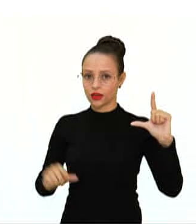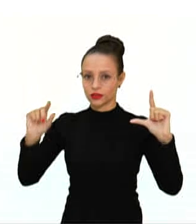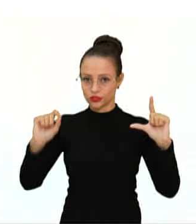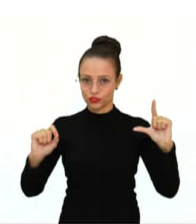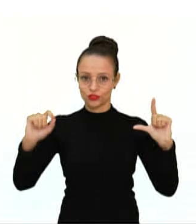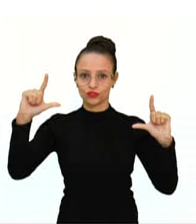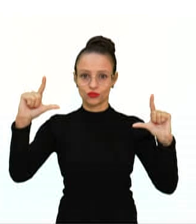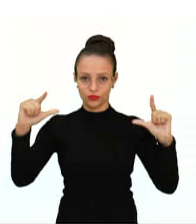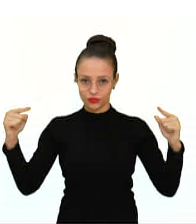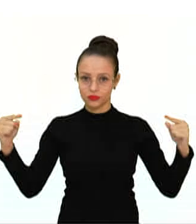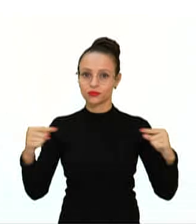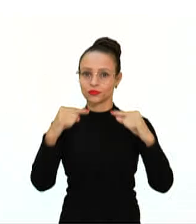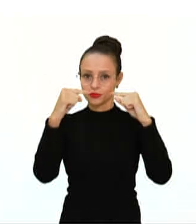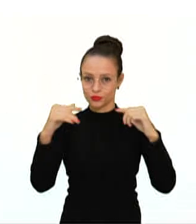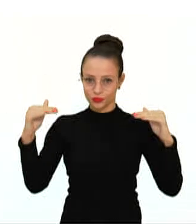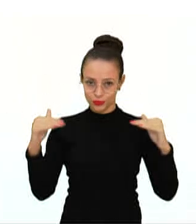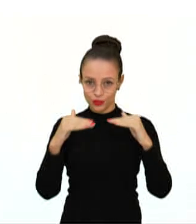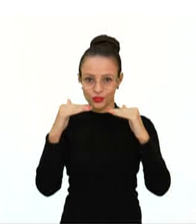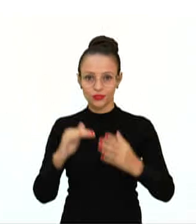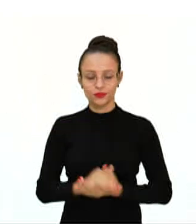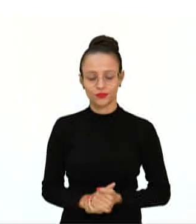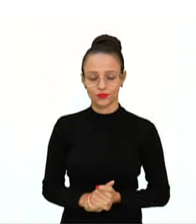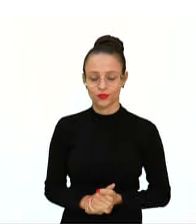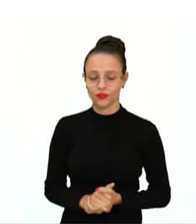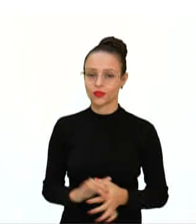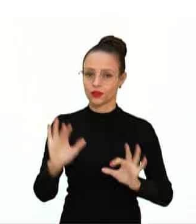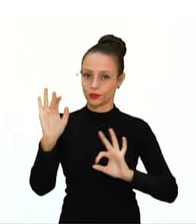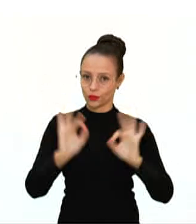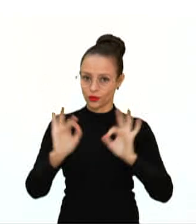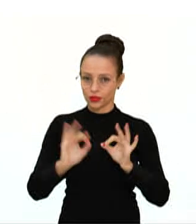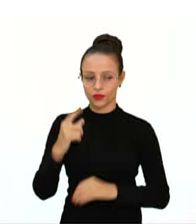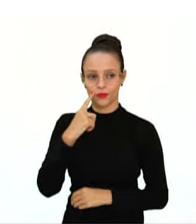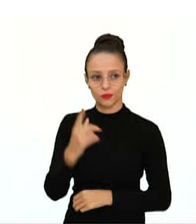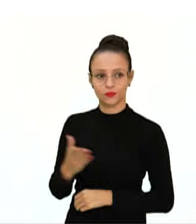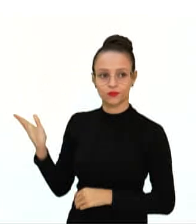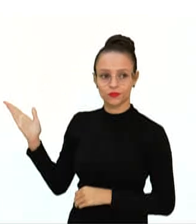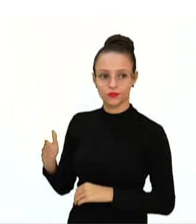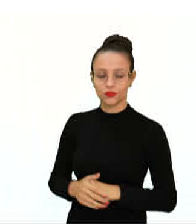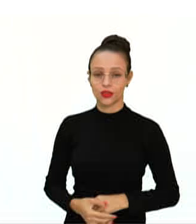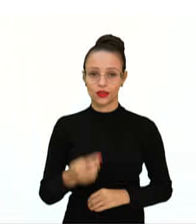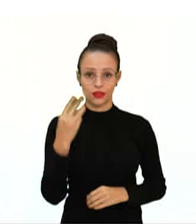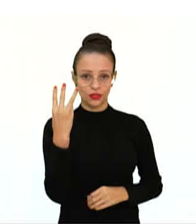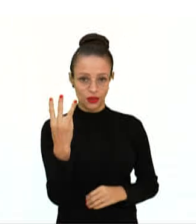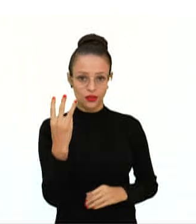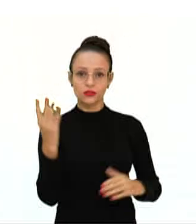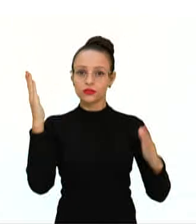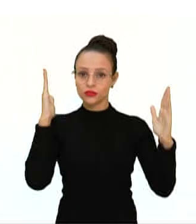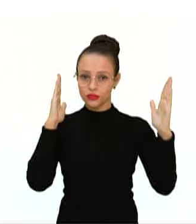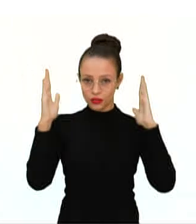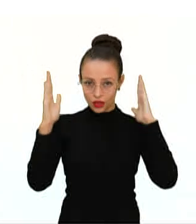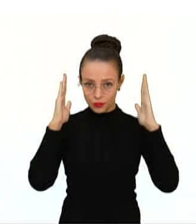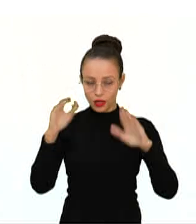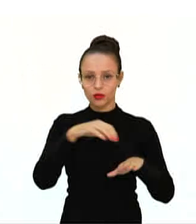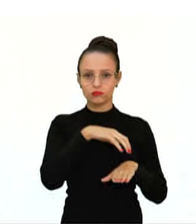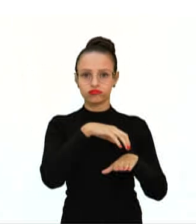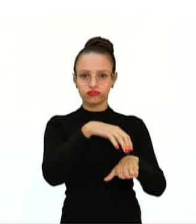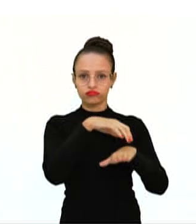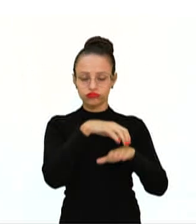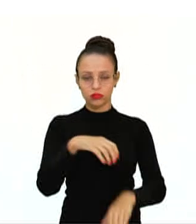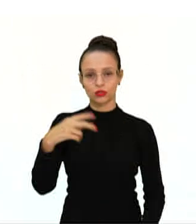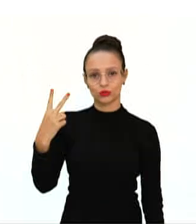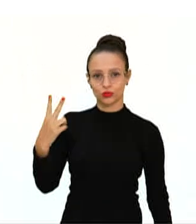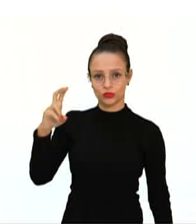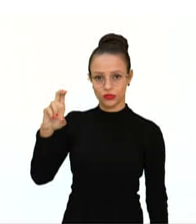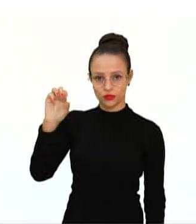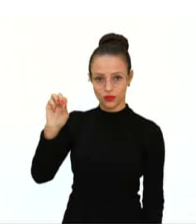diretamente proporcionais. Então vamos montar a proporção, olha lá. 3 caminhões transportam 250